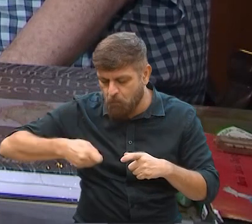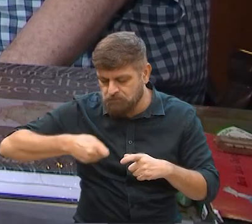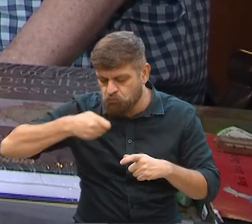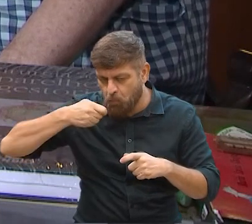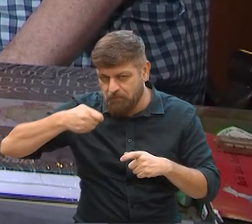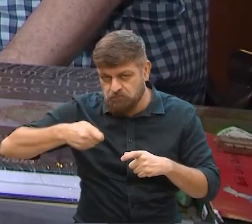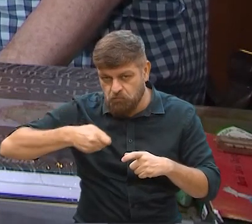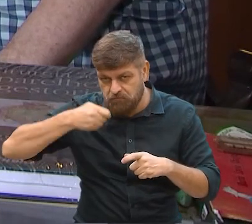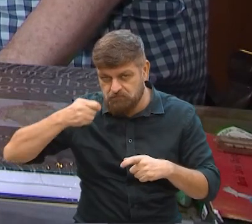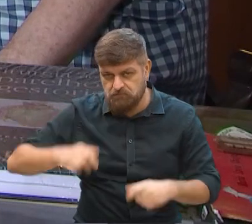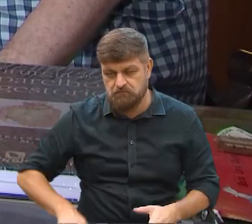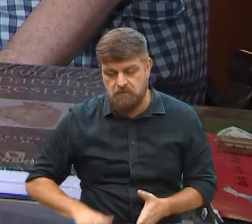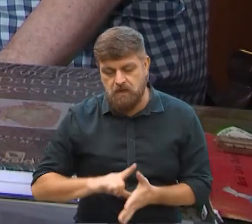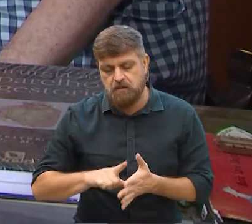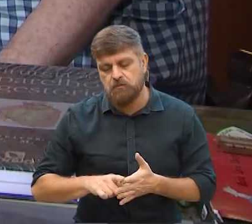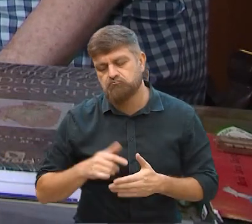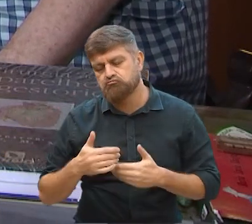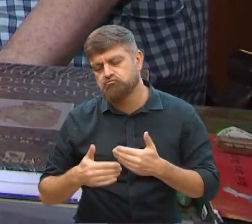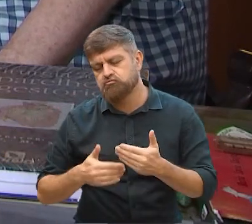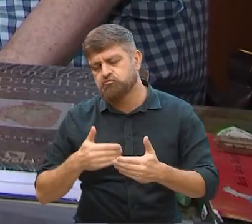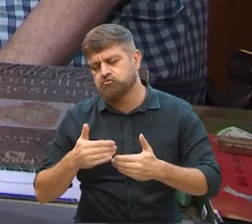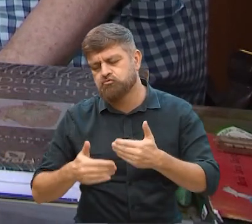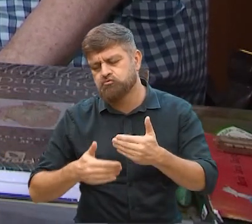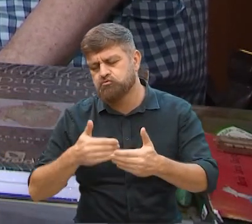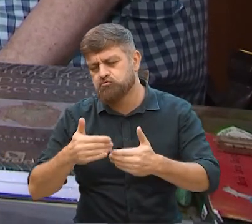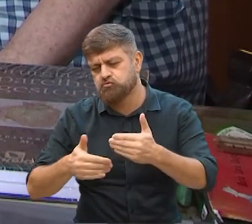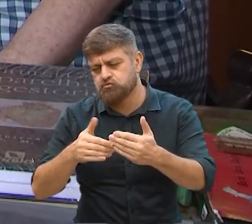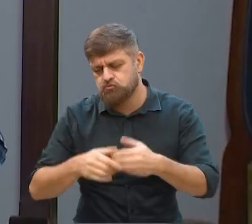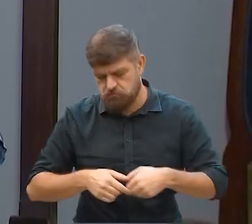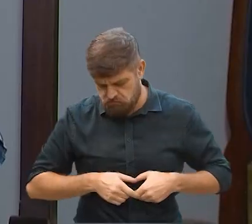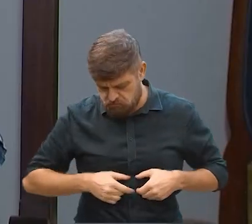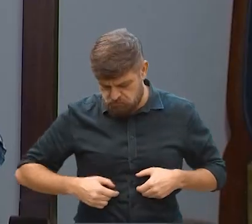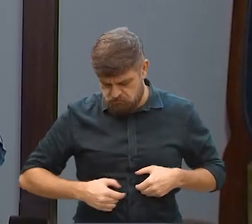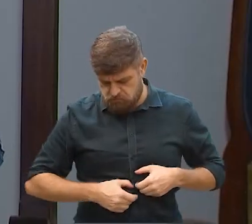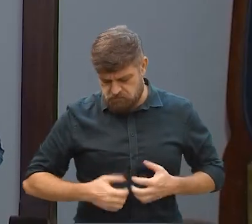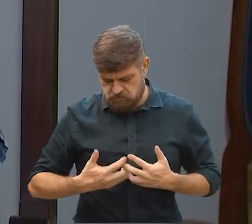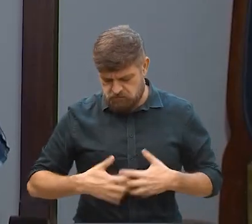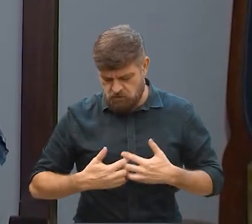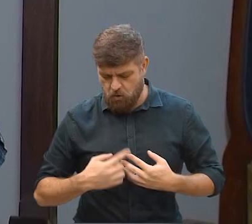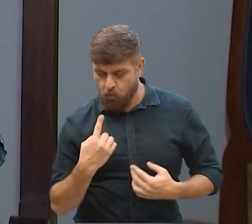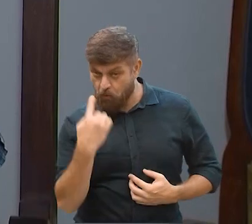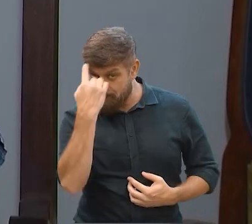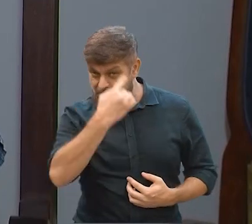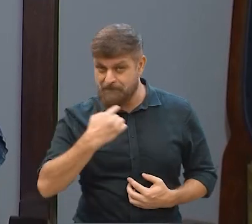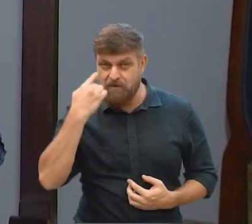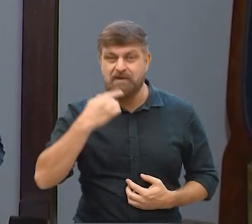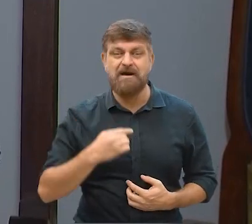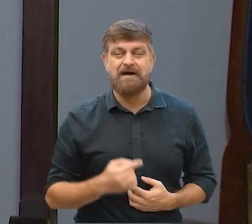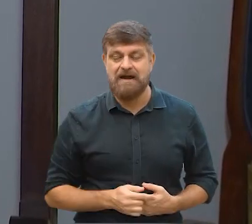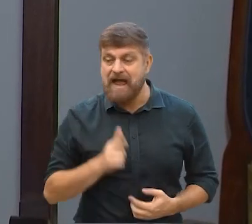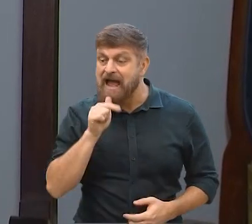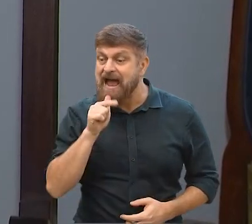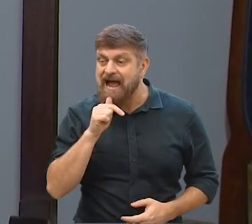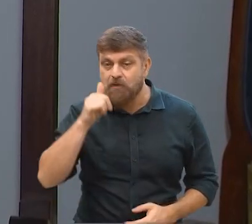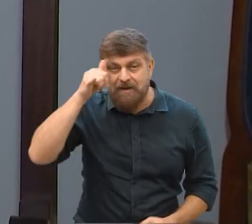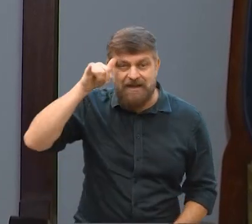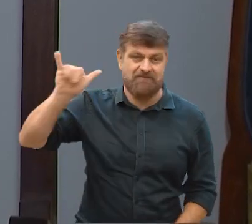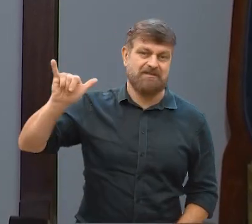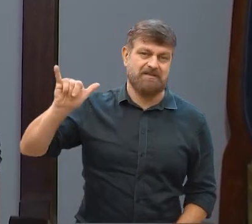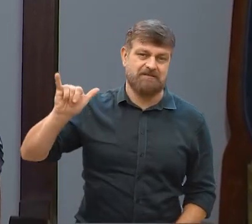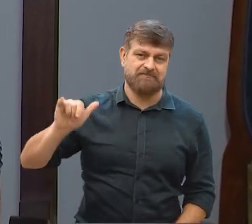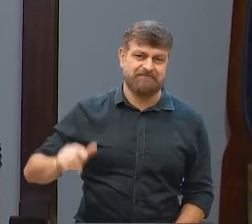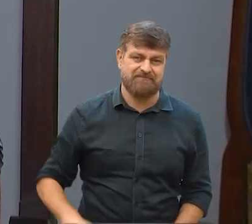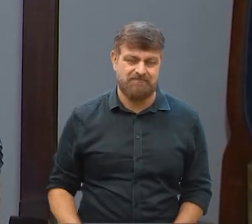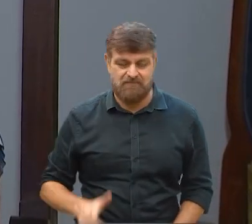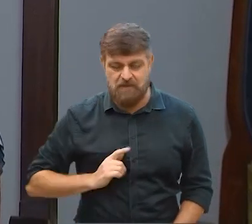e durante o período, né, da digestão, naquela uma hora, a gente não deve beber muita água.